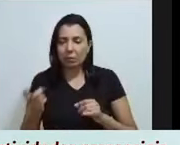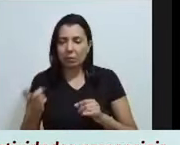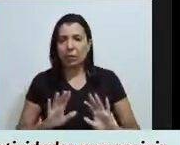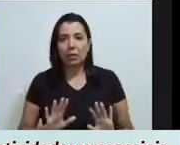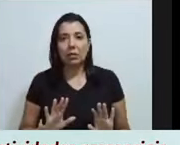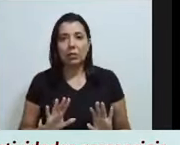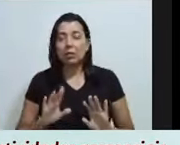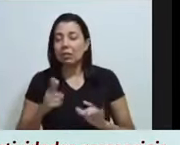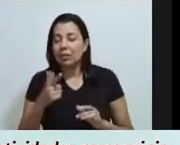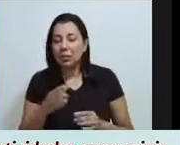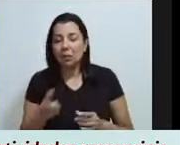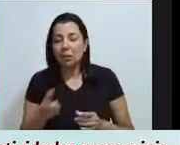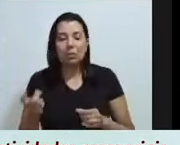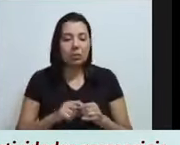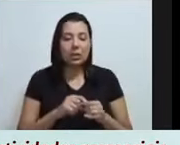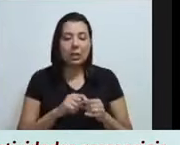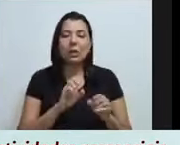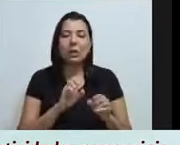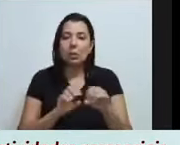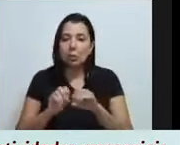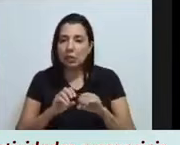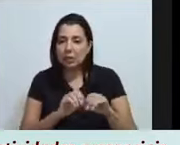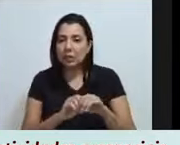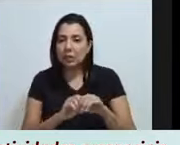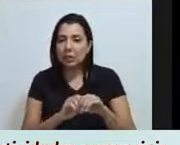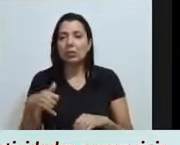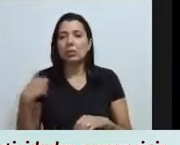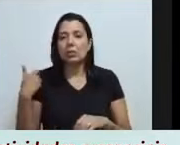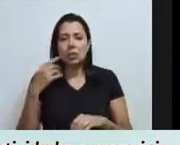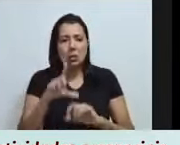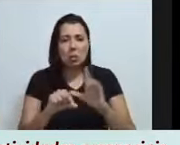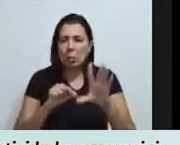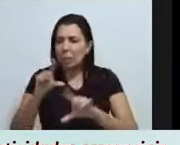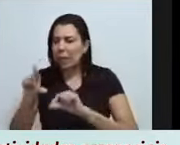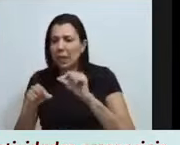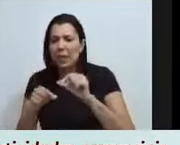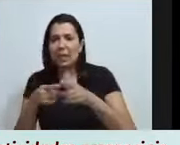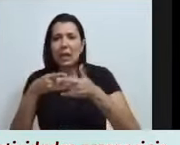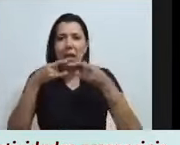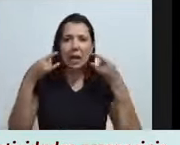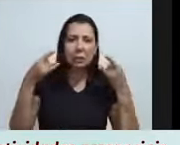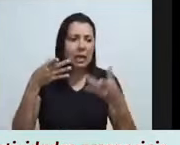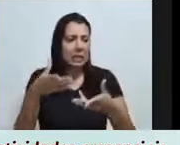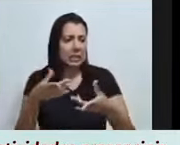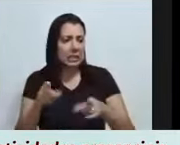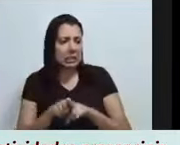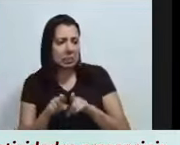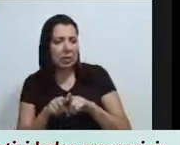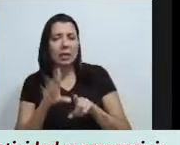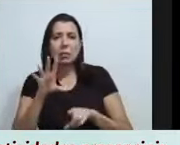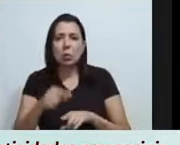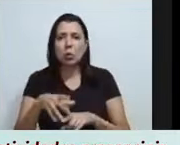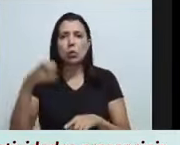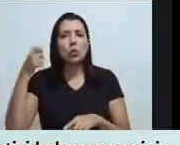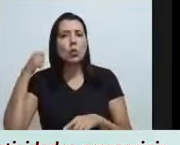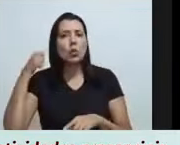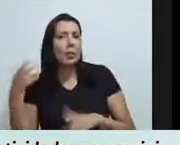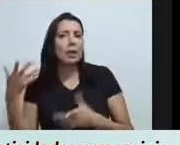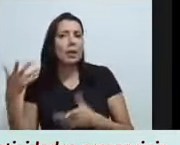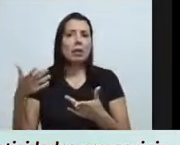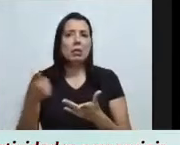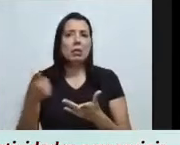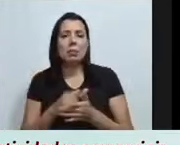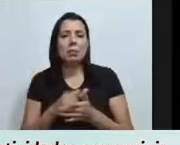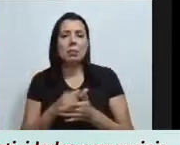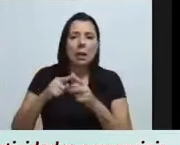educação infantil, o menino pega o lápis do outro, vai puxar a máscara do outro, puxa o cabelo, pega o apontador, pega o lápis, quer ir para o